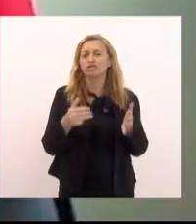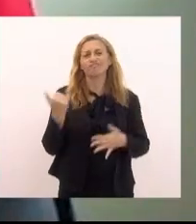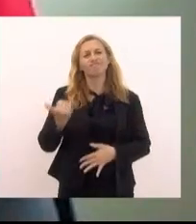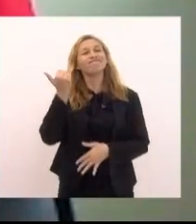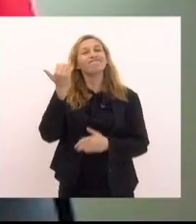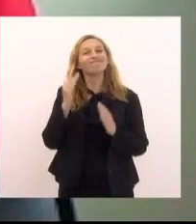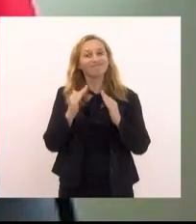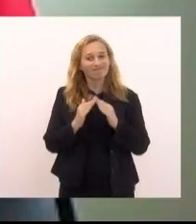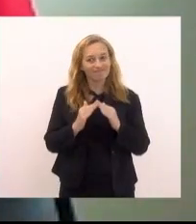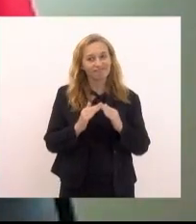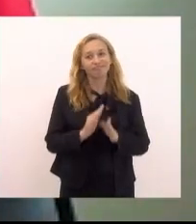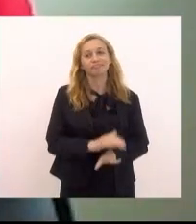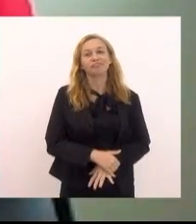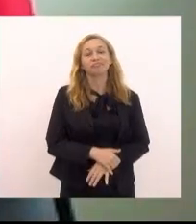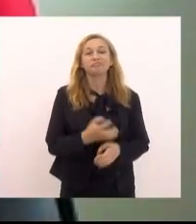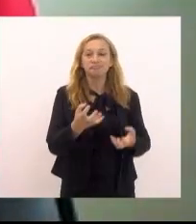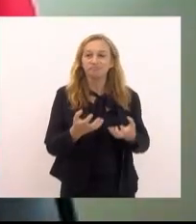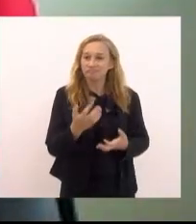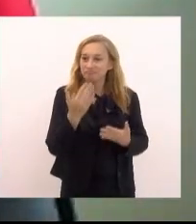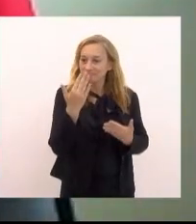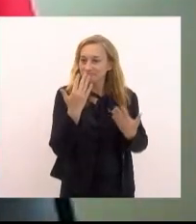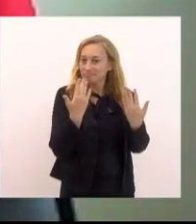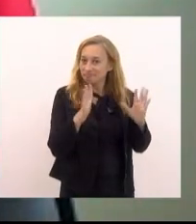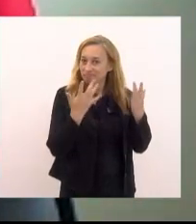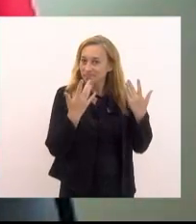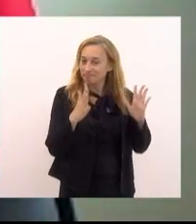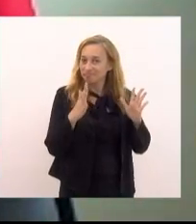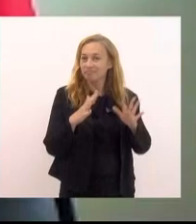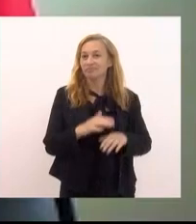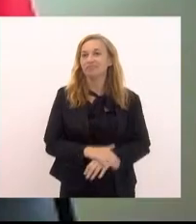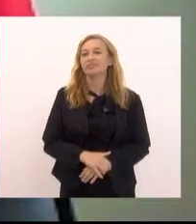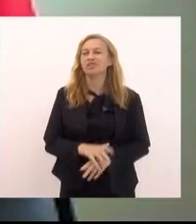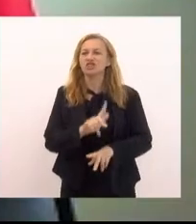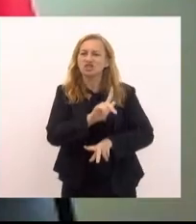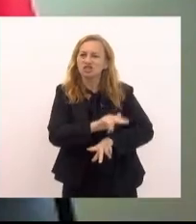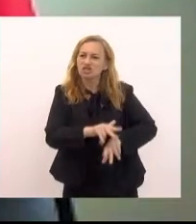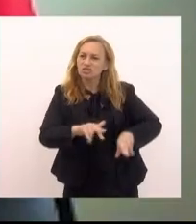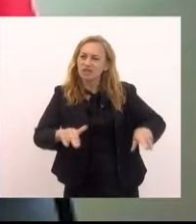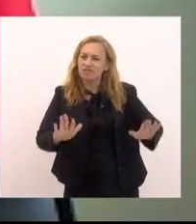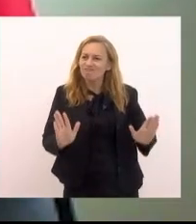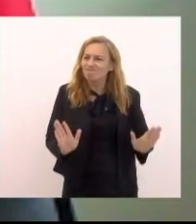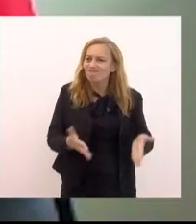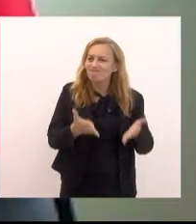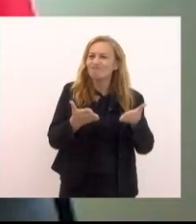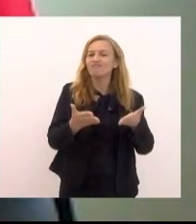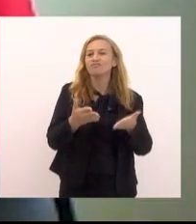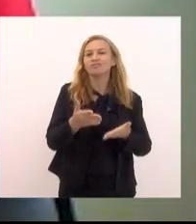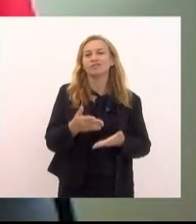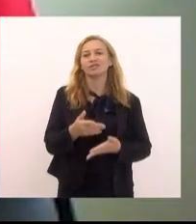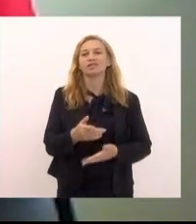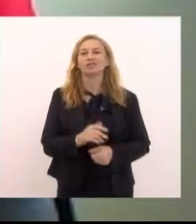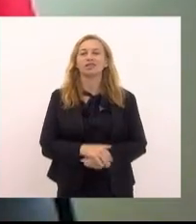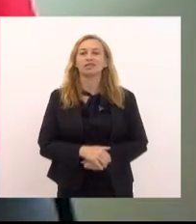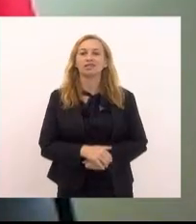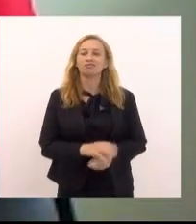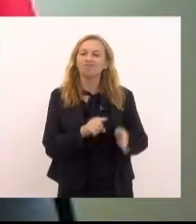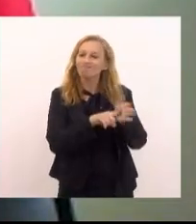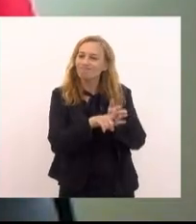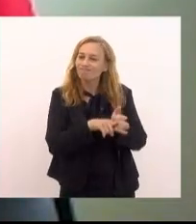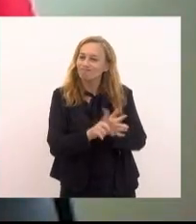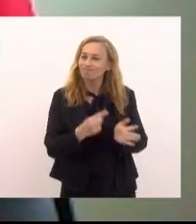nessa casa. Quero cumprimentar e aplaudir as diversas iniciativas que foram submetidas à nossa